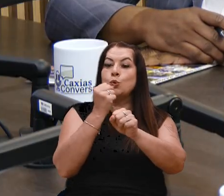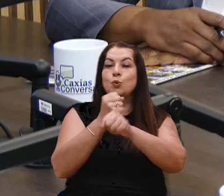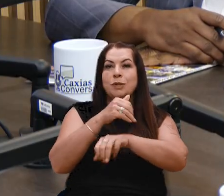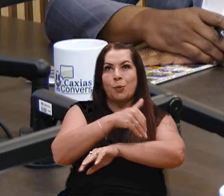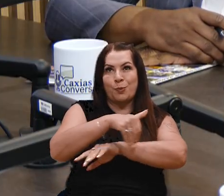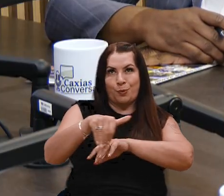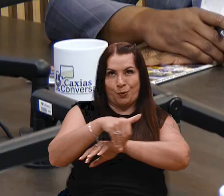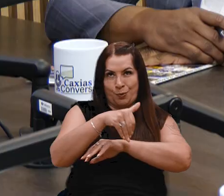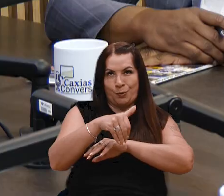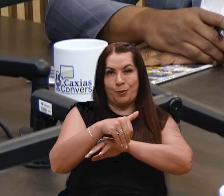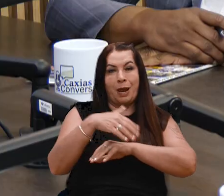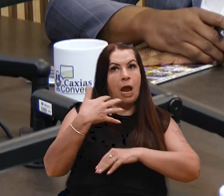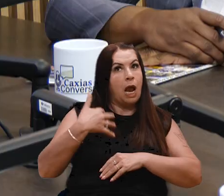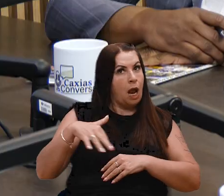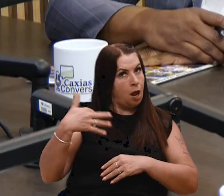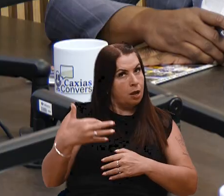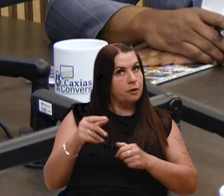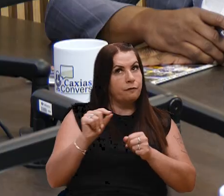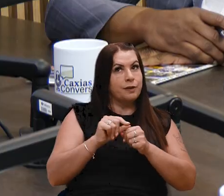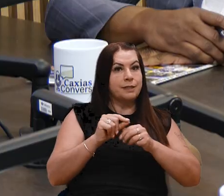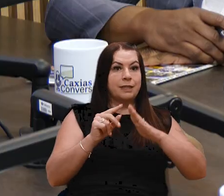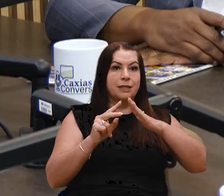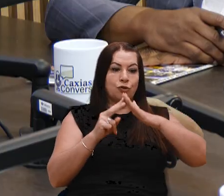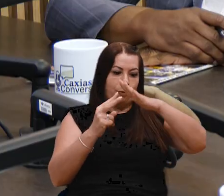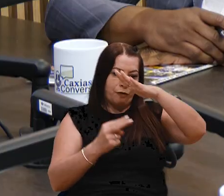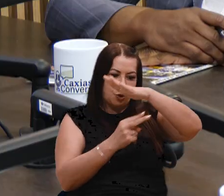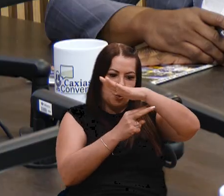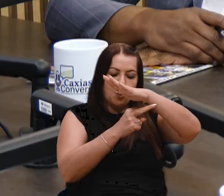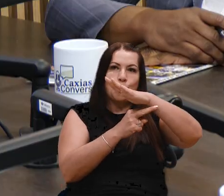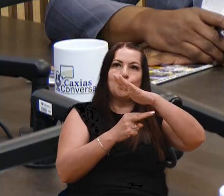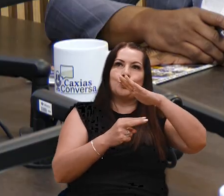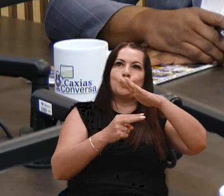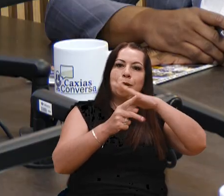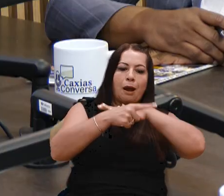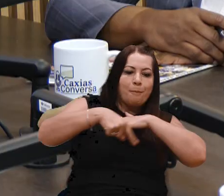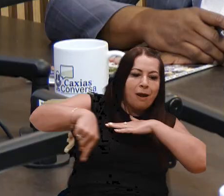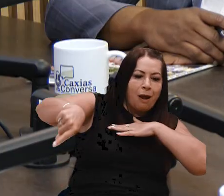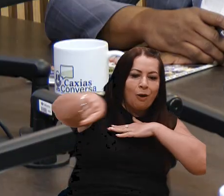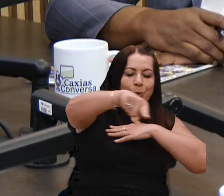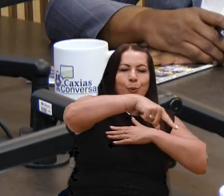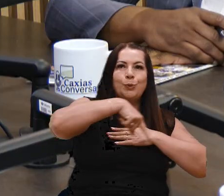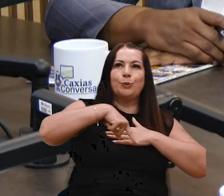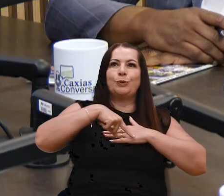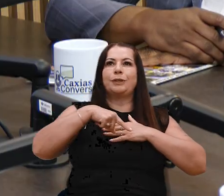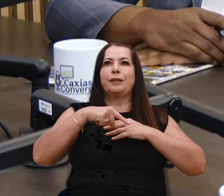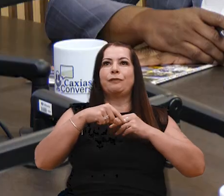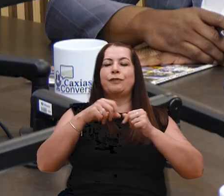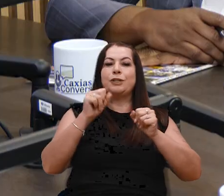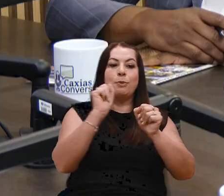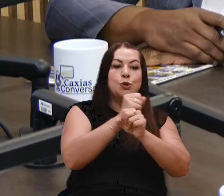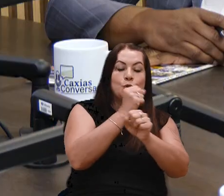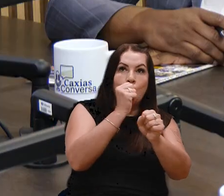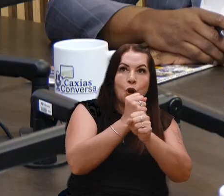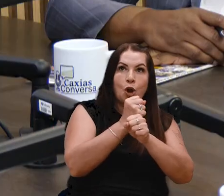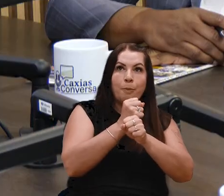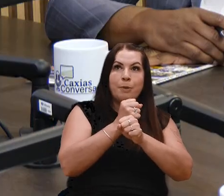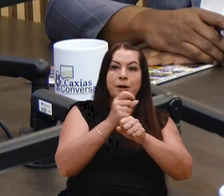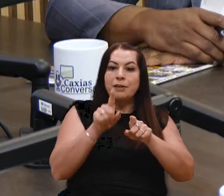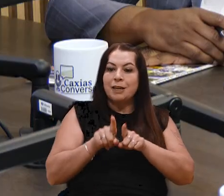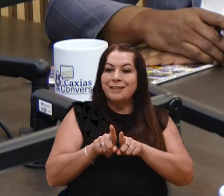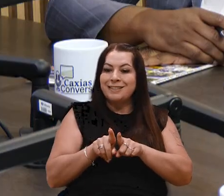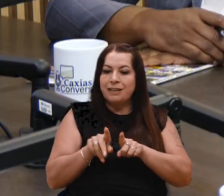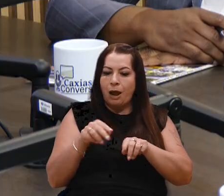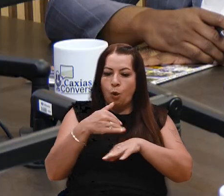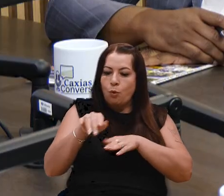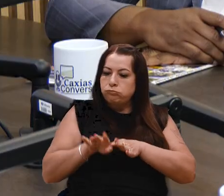Então, é muito mais caro você fazer viadutos, muito mais caro você fazer obras de arte, fazer segunda pista, do que